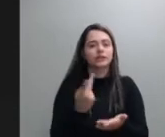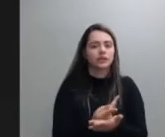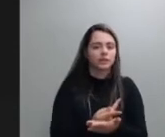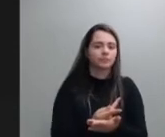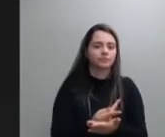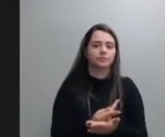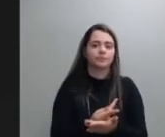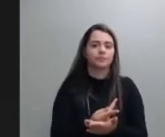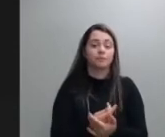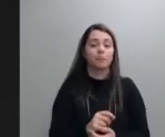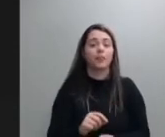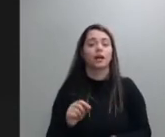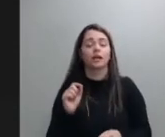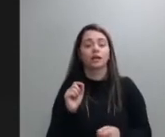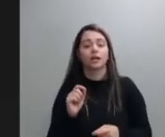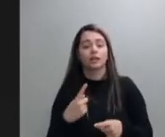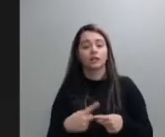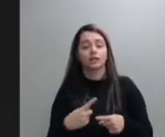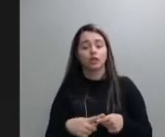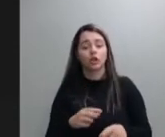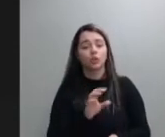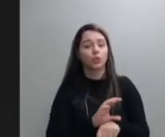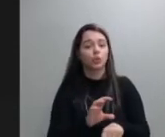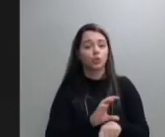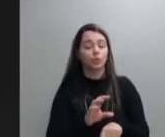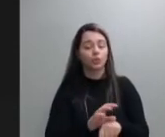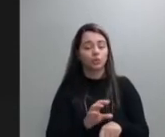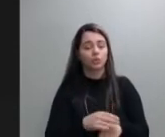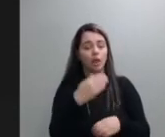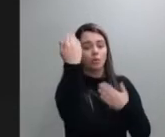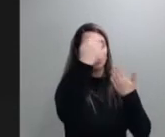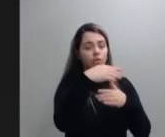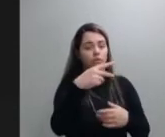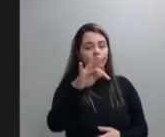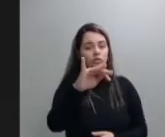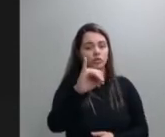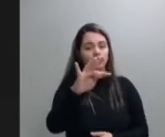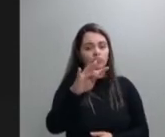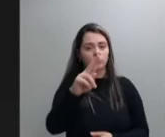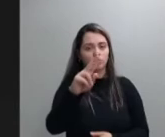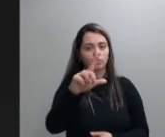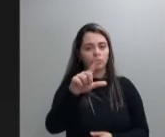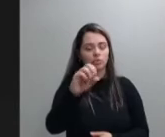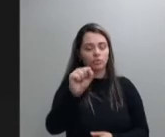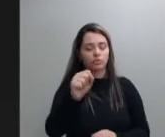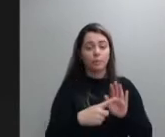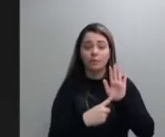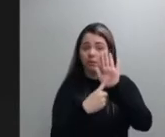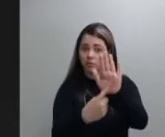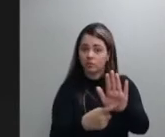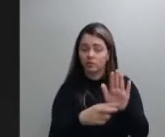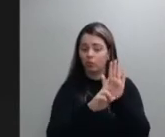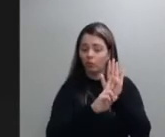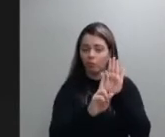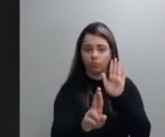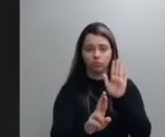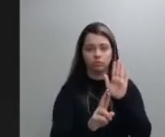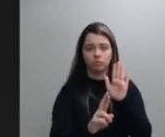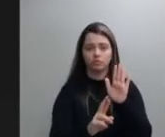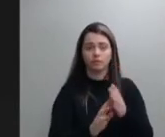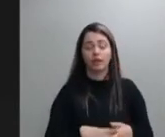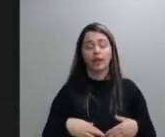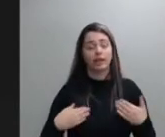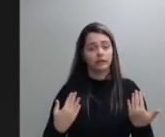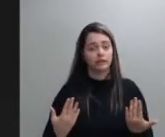é vedada a modificação do critério de prova de títulos após a apresentação e divulgação do resultado o que entretanto não